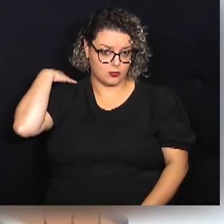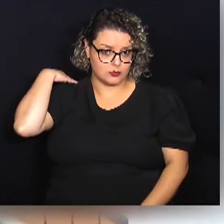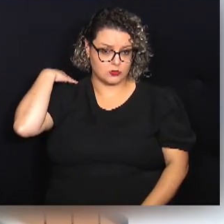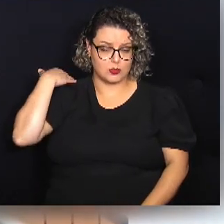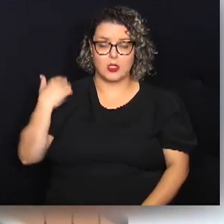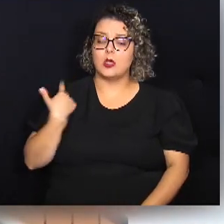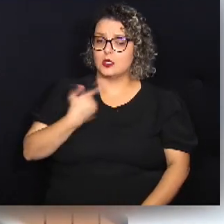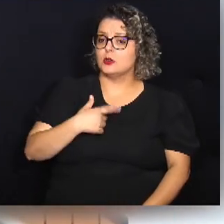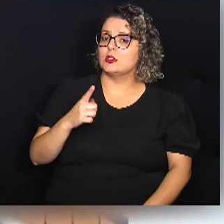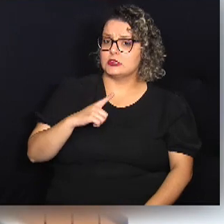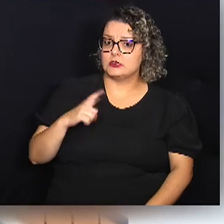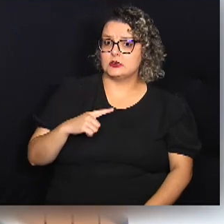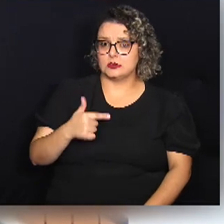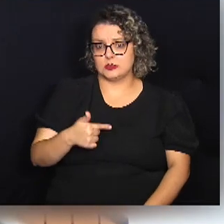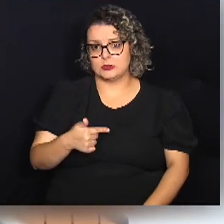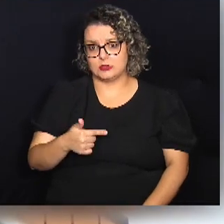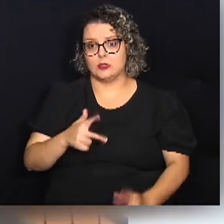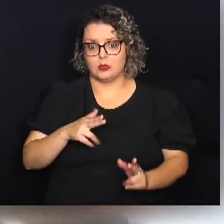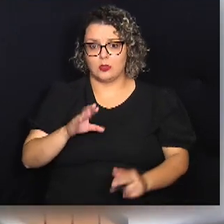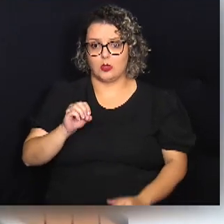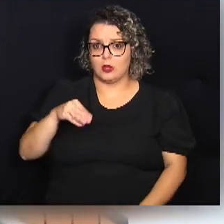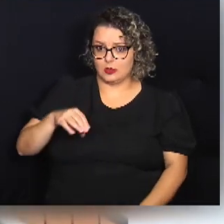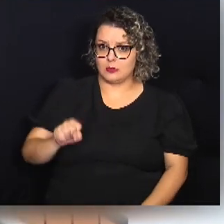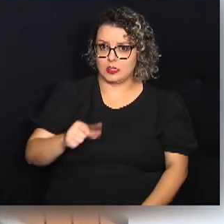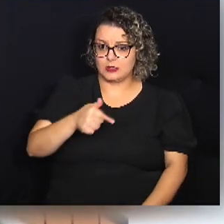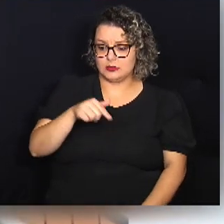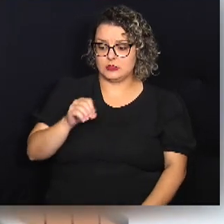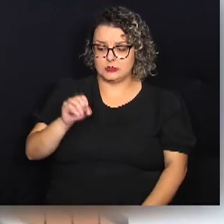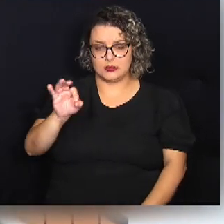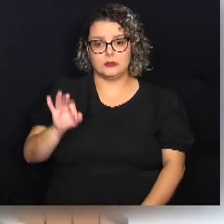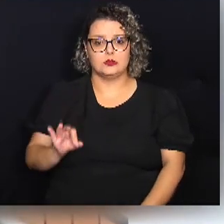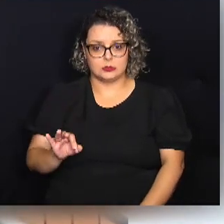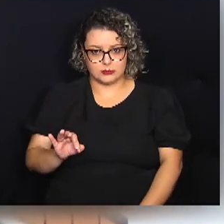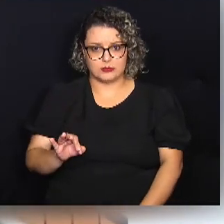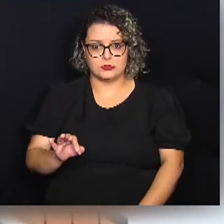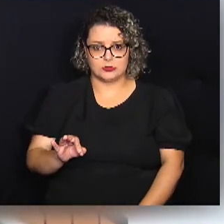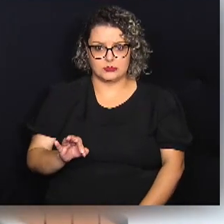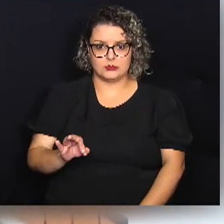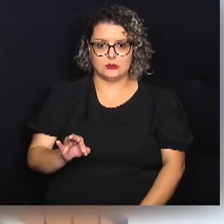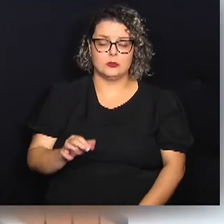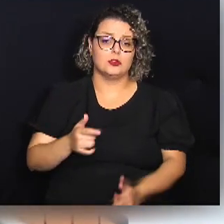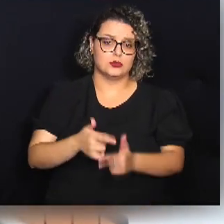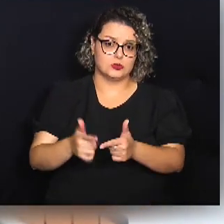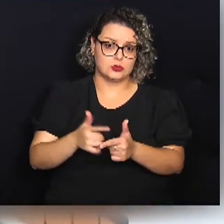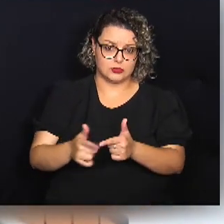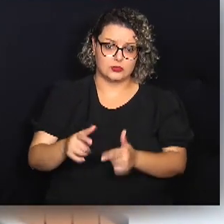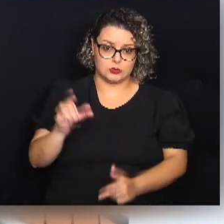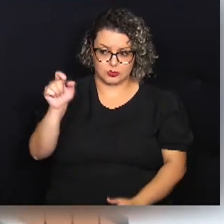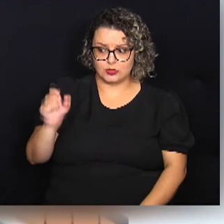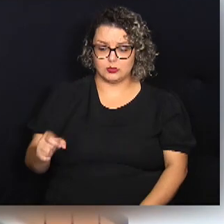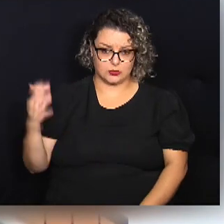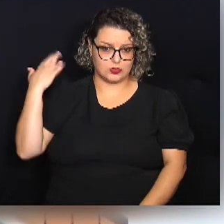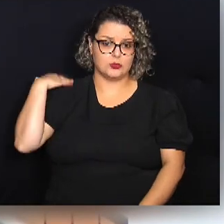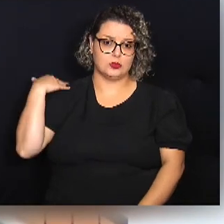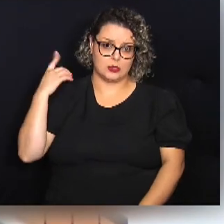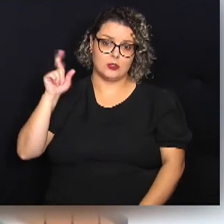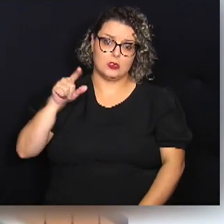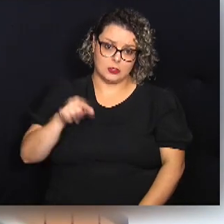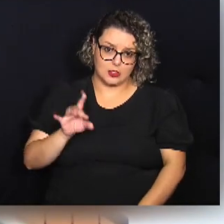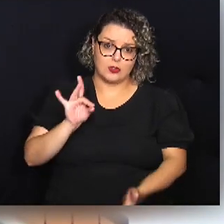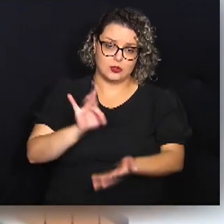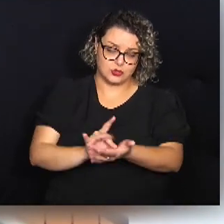gente tem, de acordo com a OMS, 70% dos problemas de coluna são